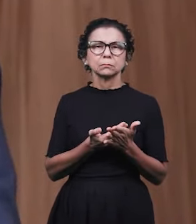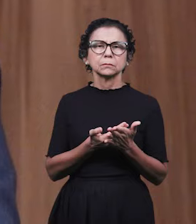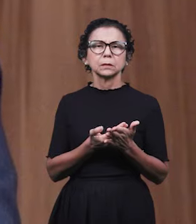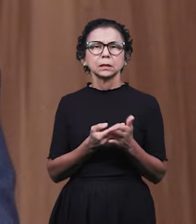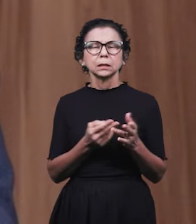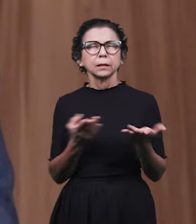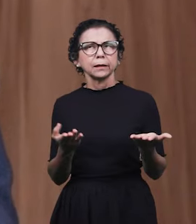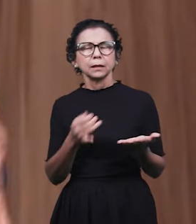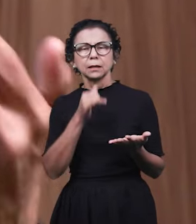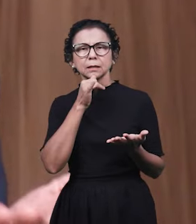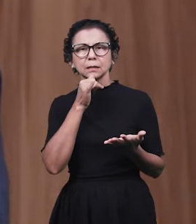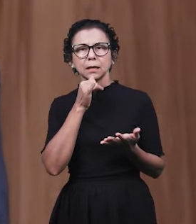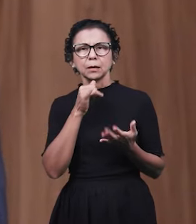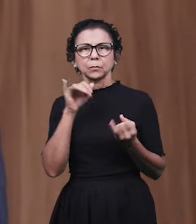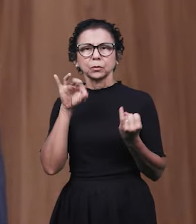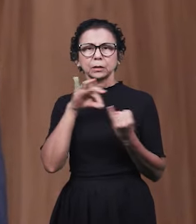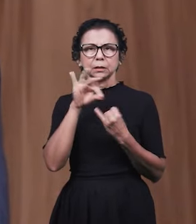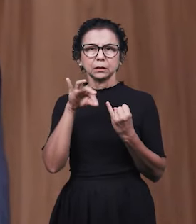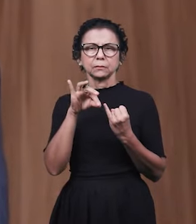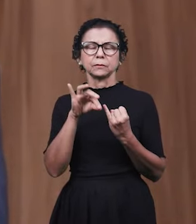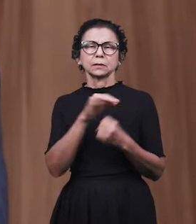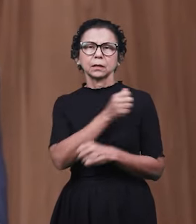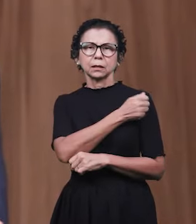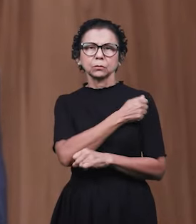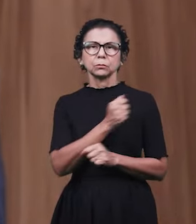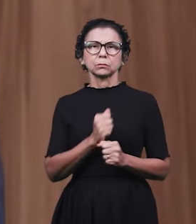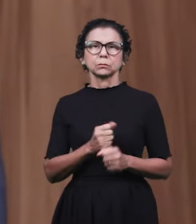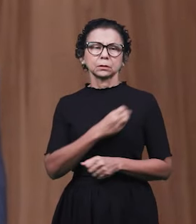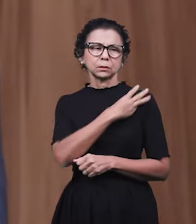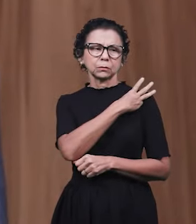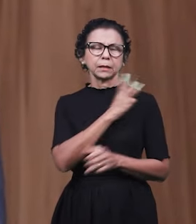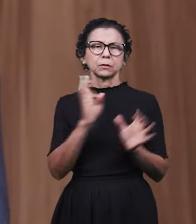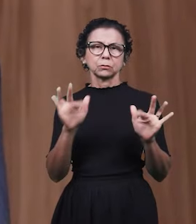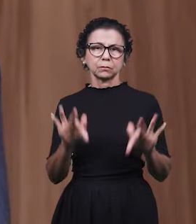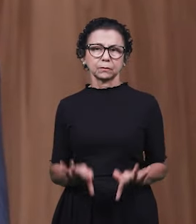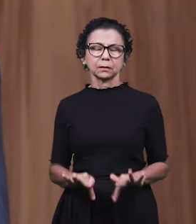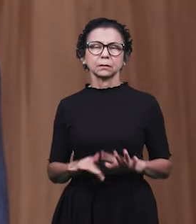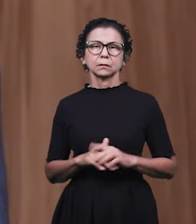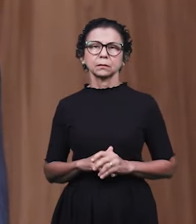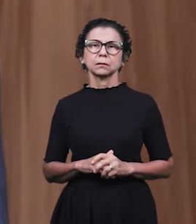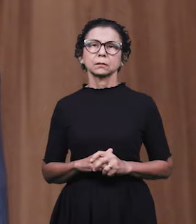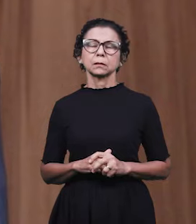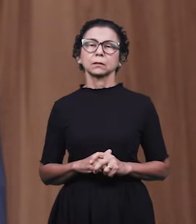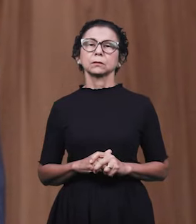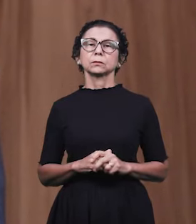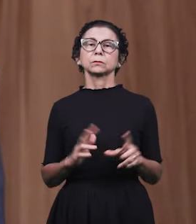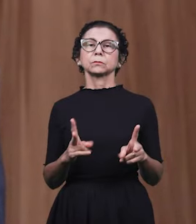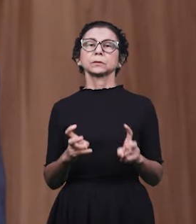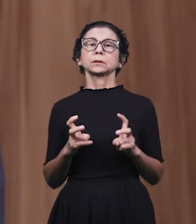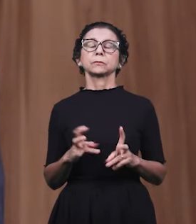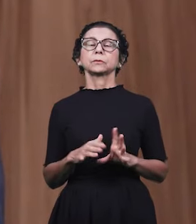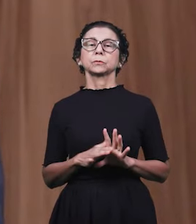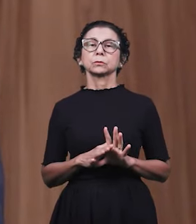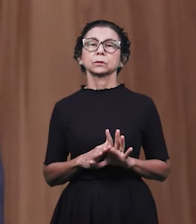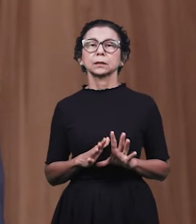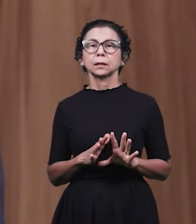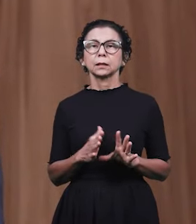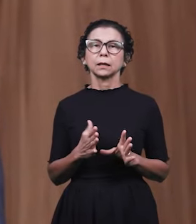IFES, por exemplo, no final do ensino médio, o que nós vemos realmente é isso aí. Porque nós encontramos alunos